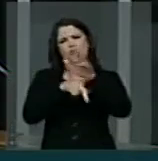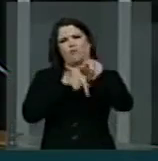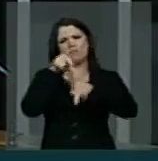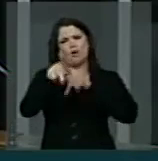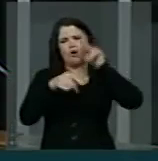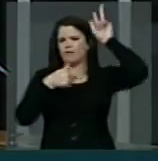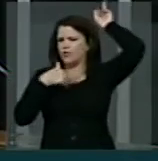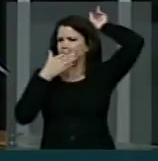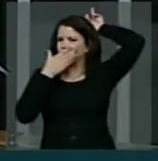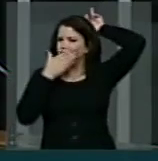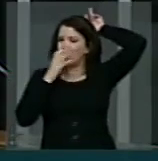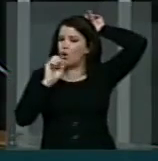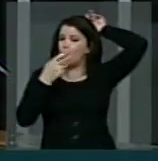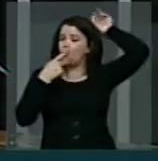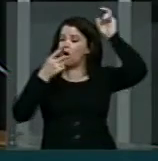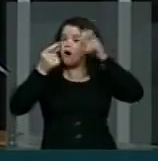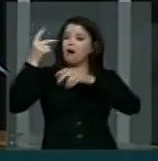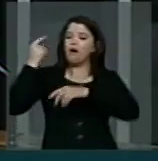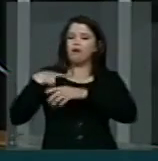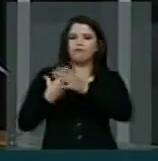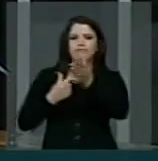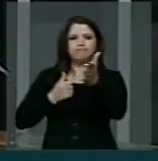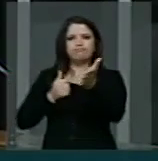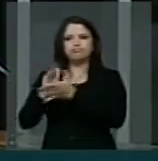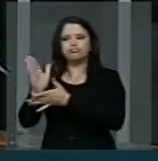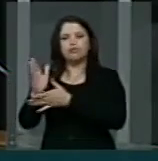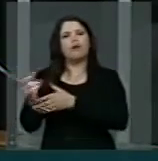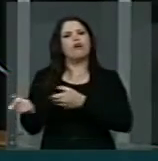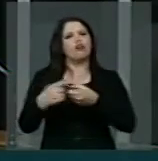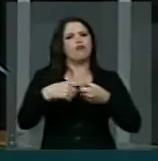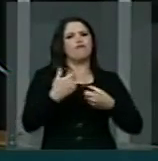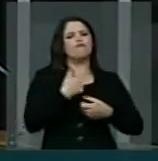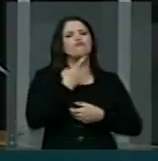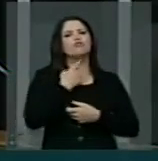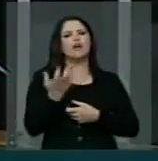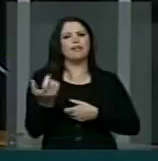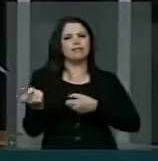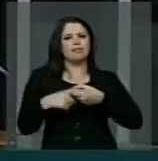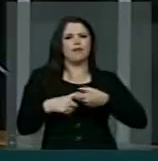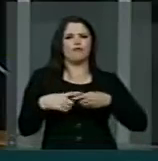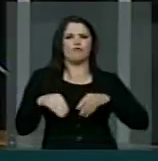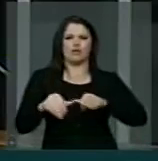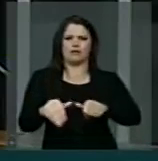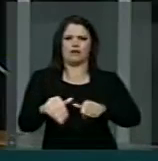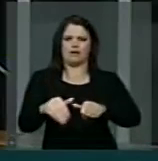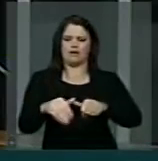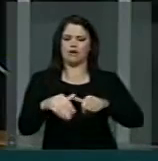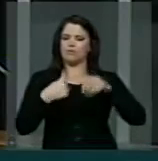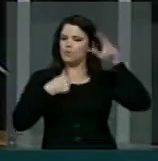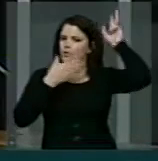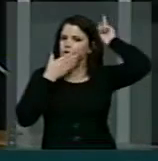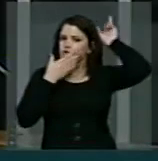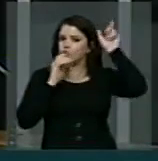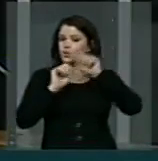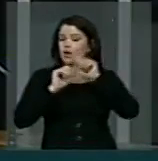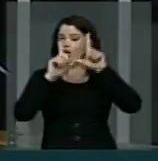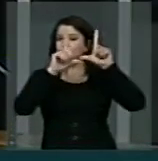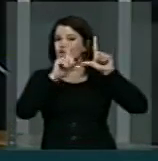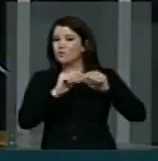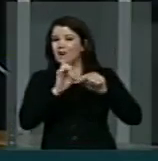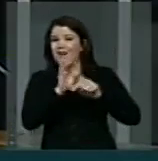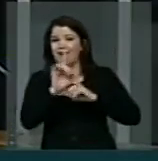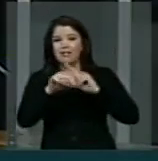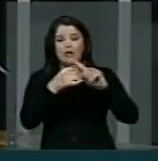ocupam ou as ocuparam e foram expulsos. A demarcação e homologação de terras indígenas tem se reduzido a